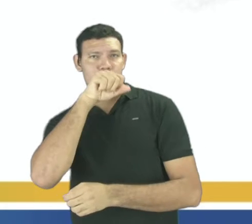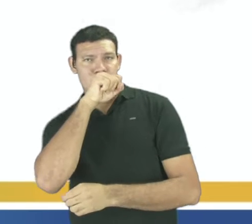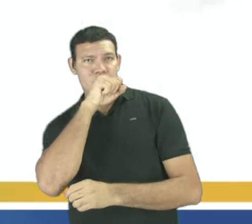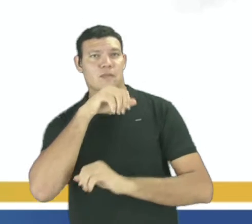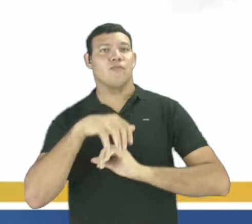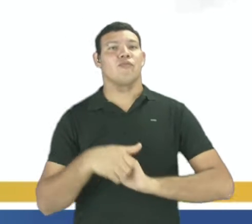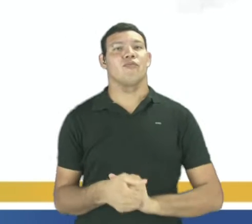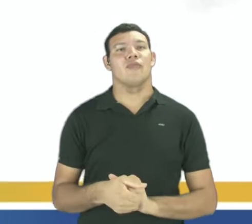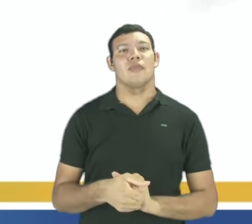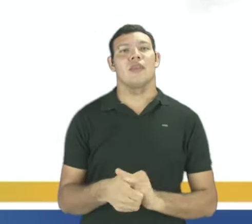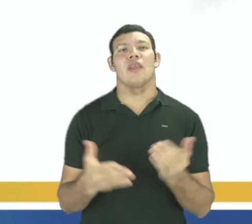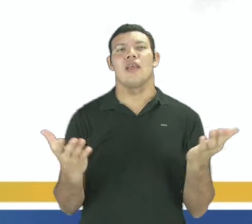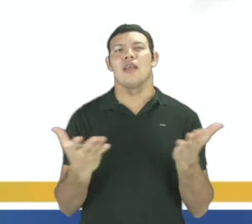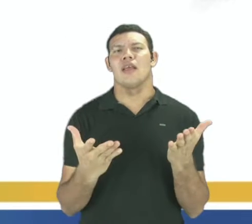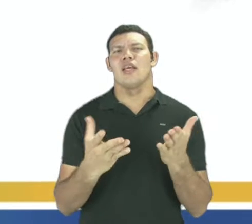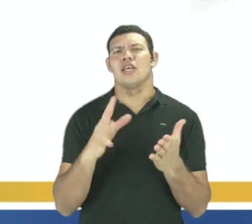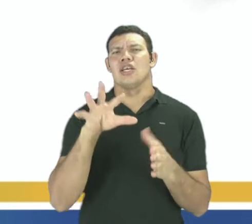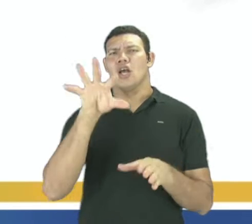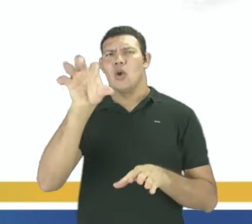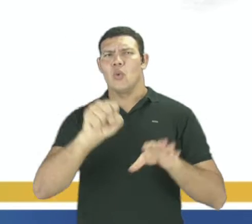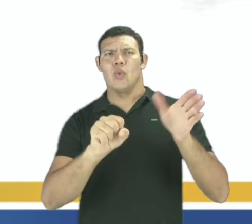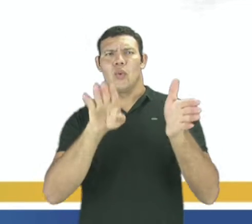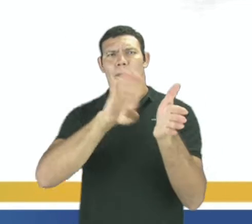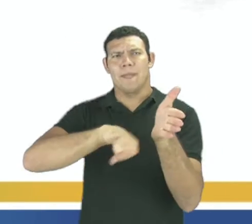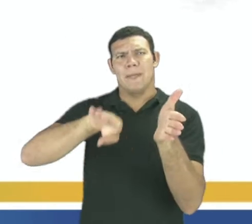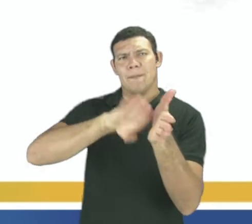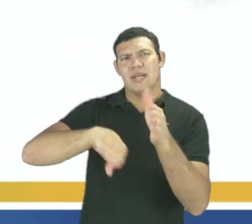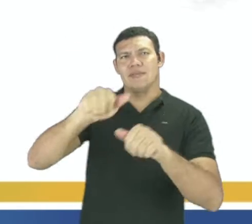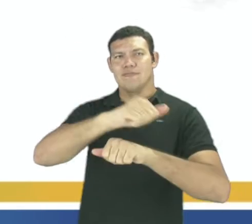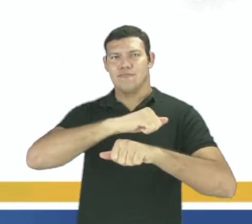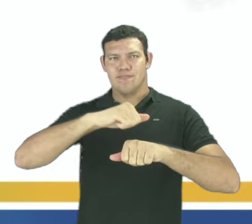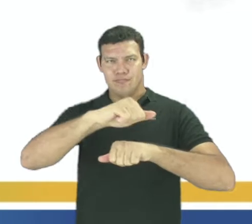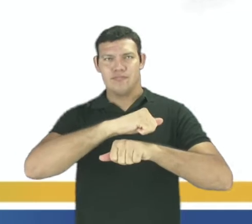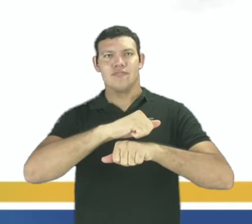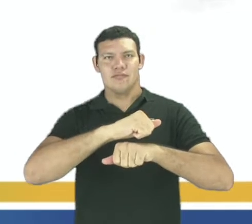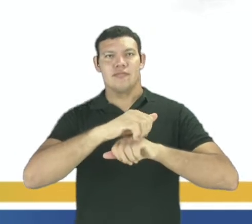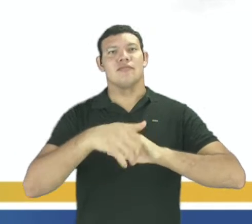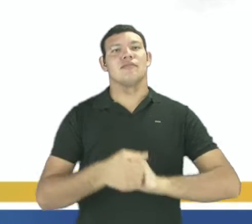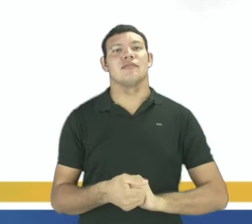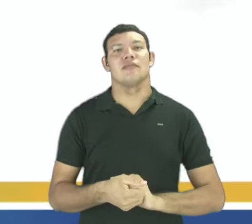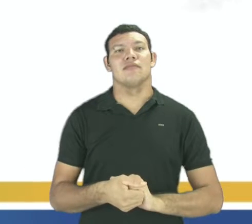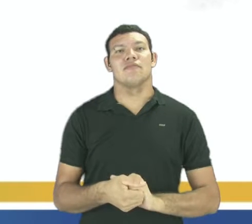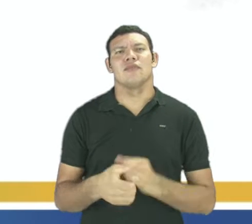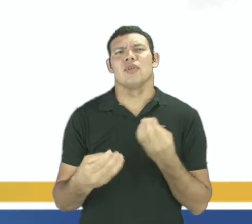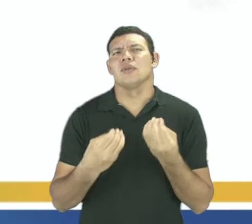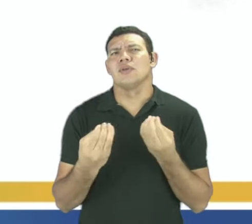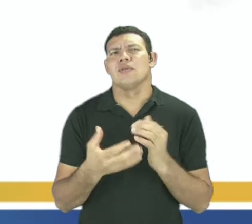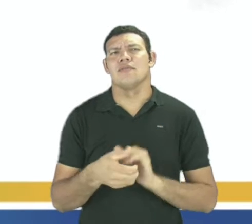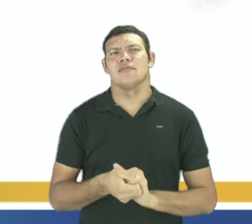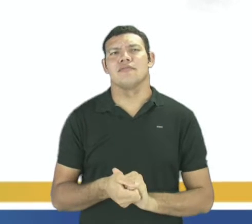lá. Onde achou esse dinheiro, Carlos? Perguntou Maria curiosa.